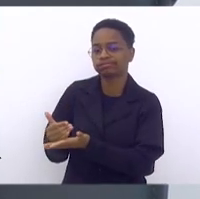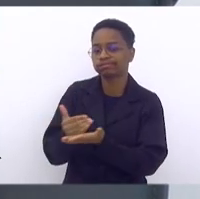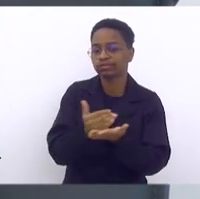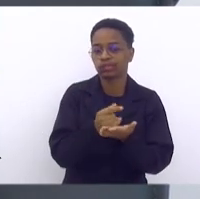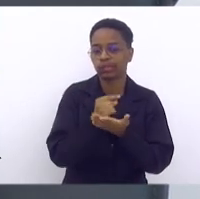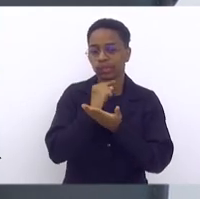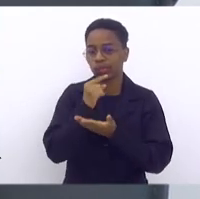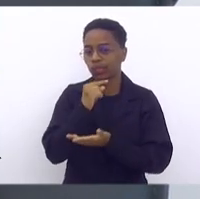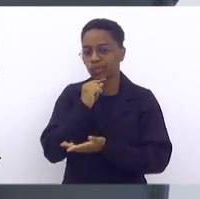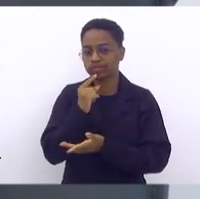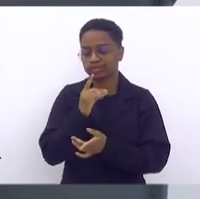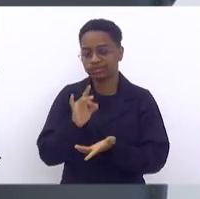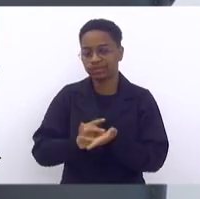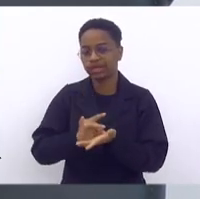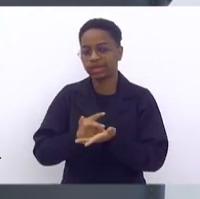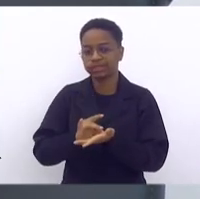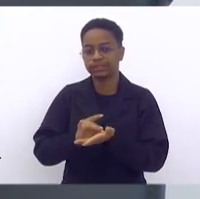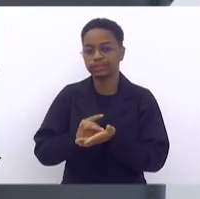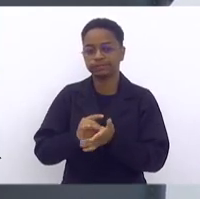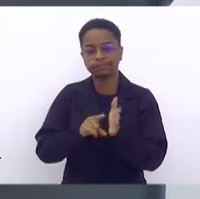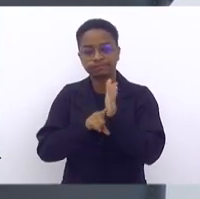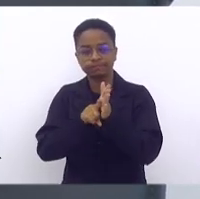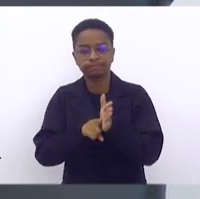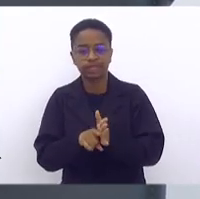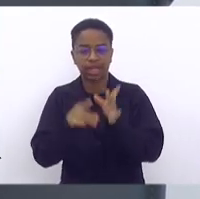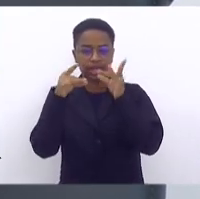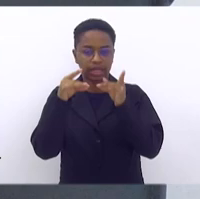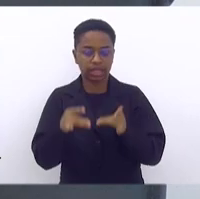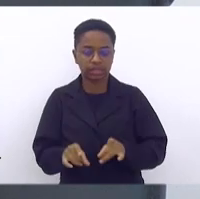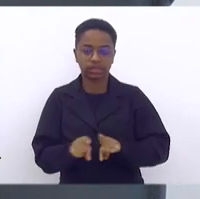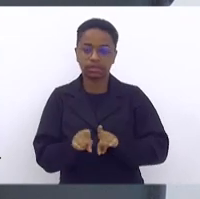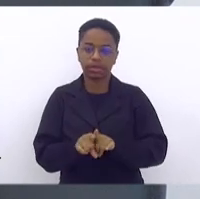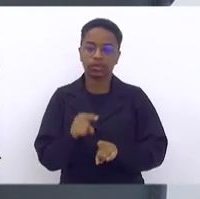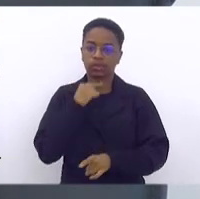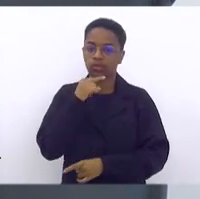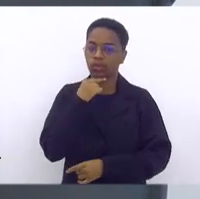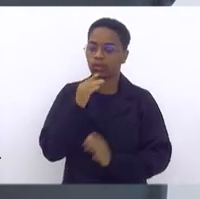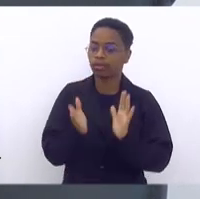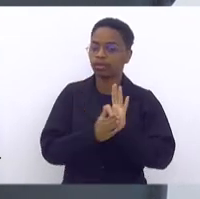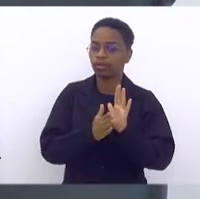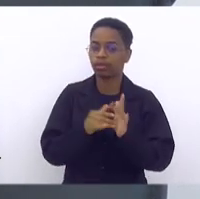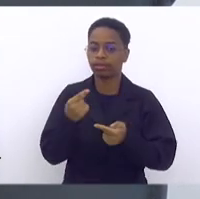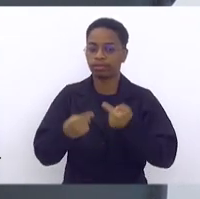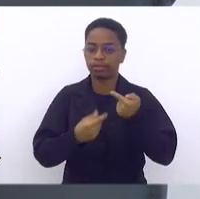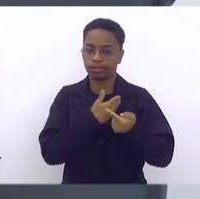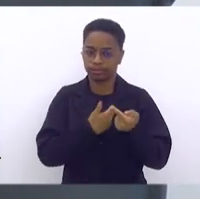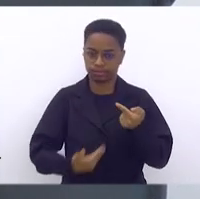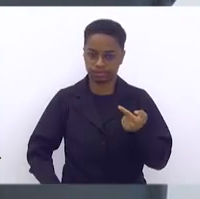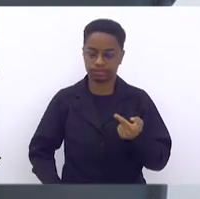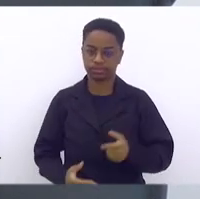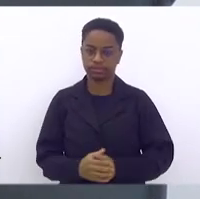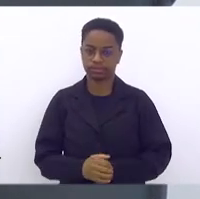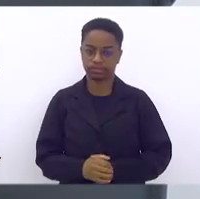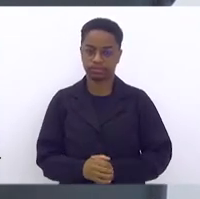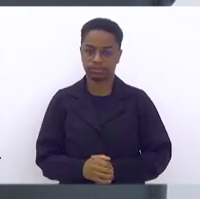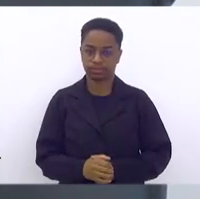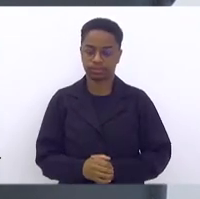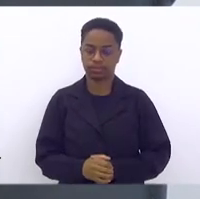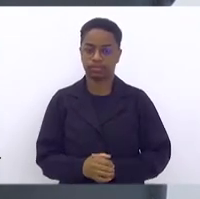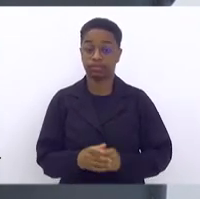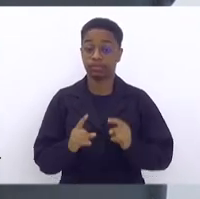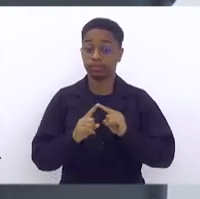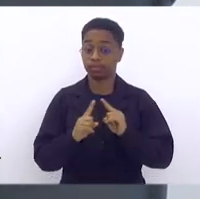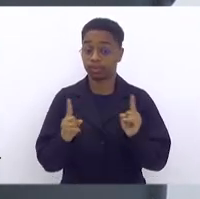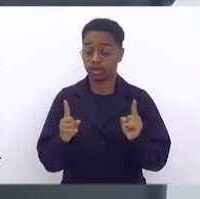tem um diagnóstico robusto, você não tem a possibilidade de propor políticas públicas. Mas, dentro